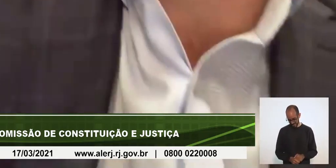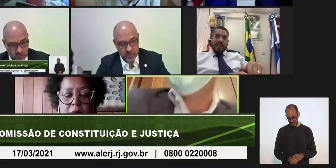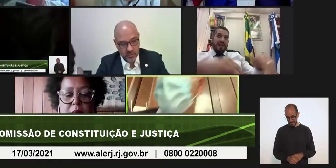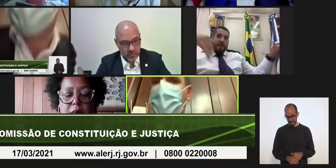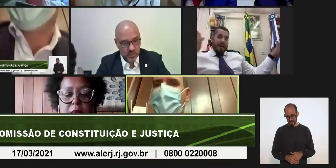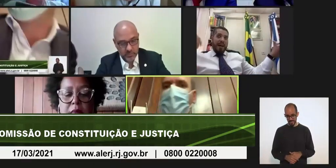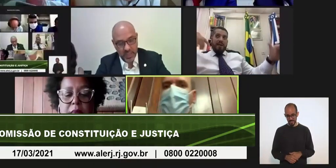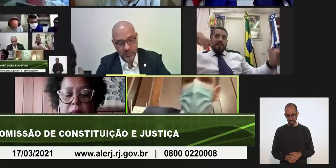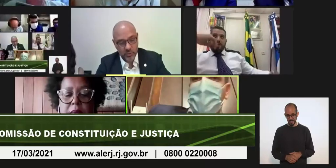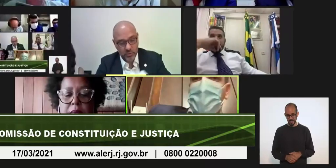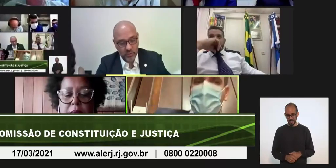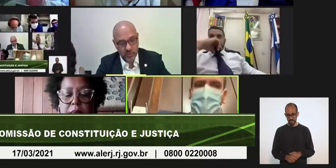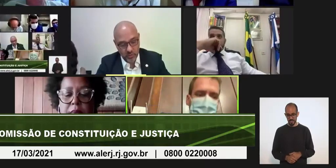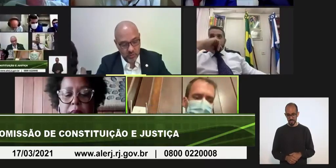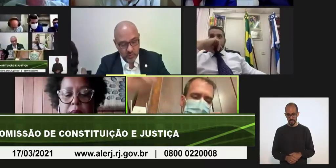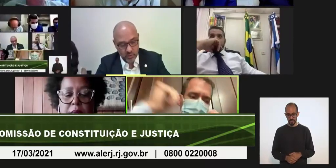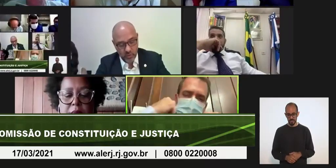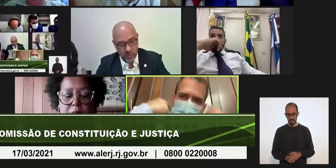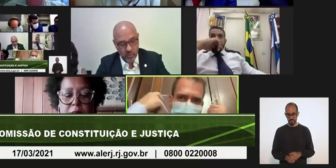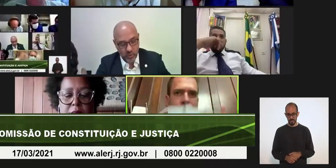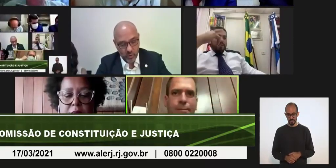52.